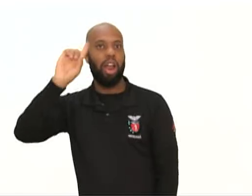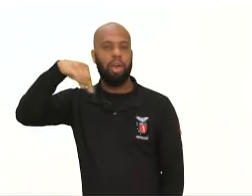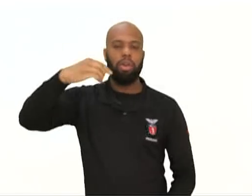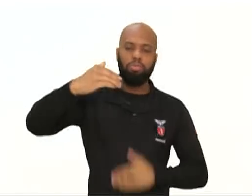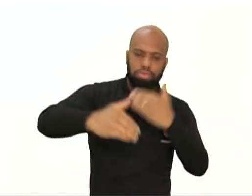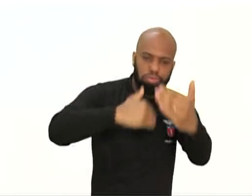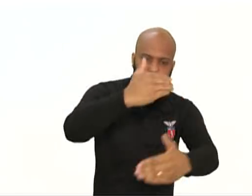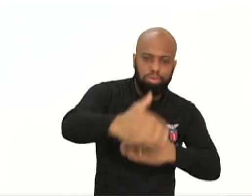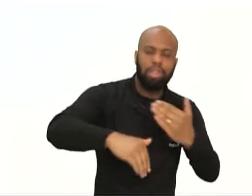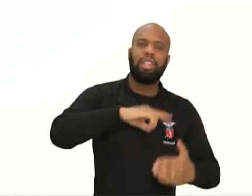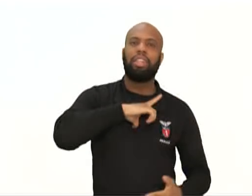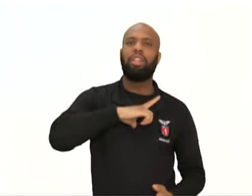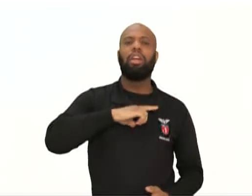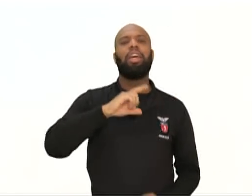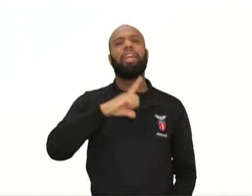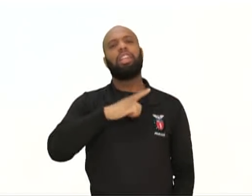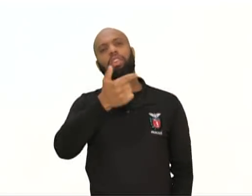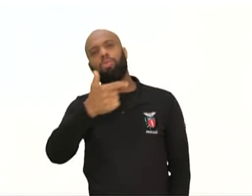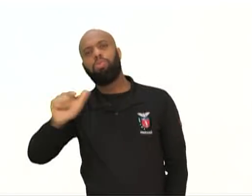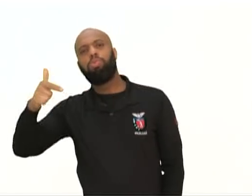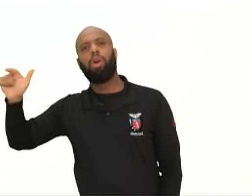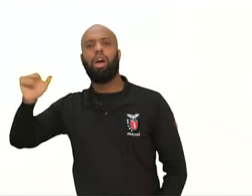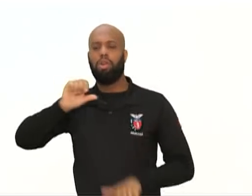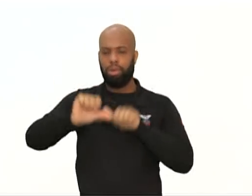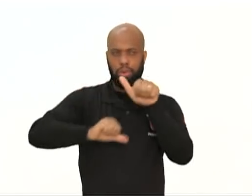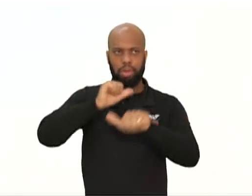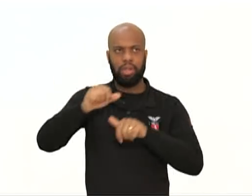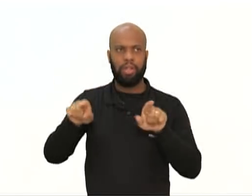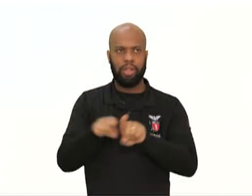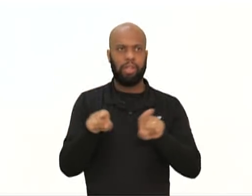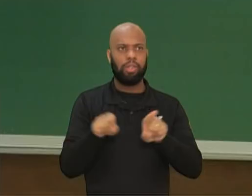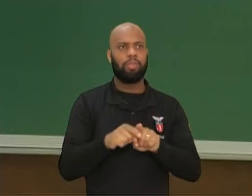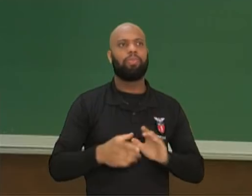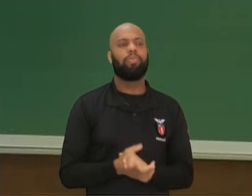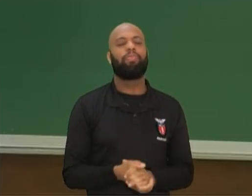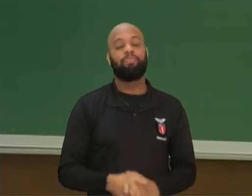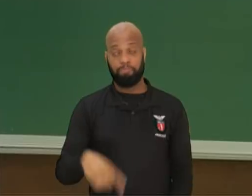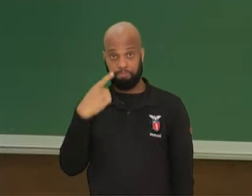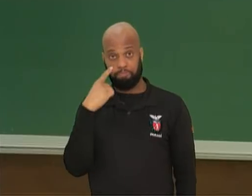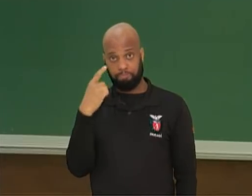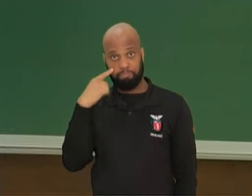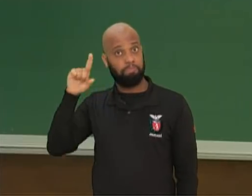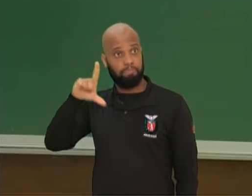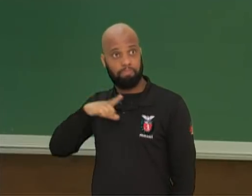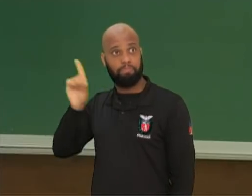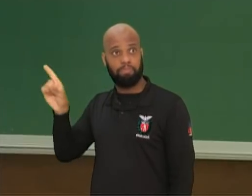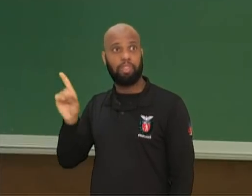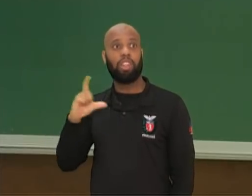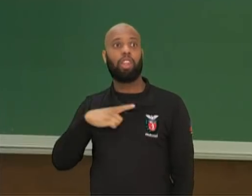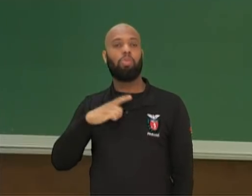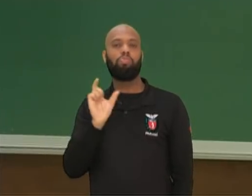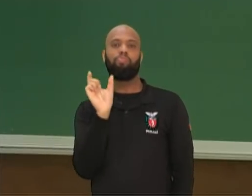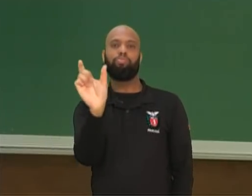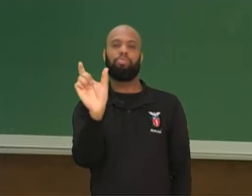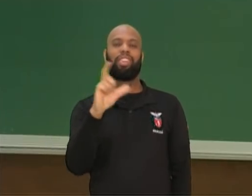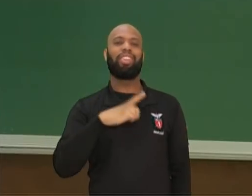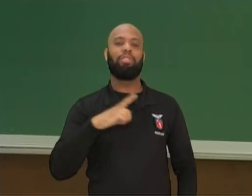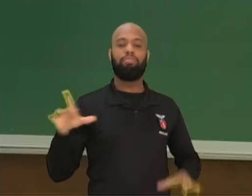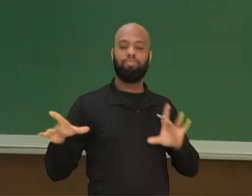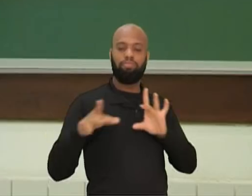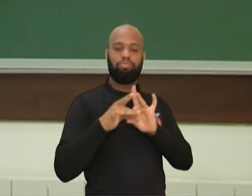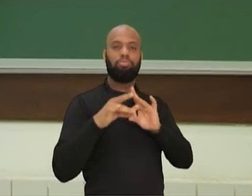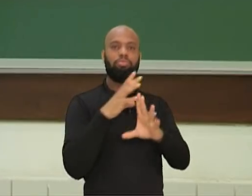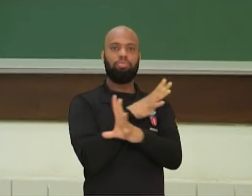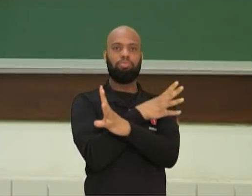e tivemos várias mudanças. Então, nós estamos ali. Eu marquei uma conjunção e